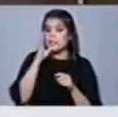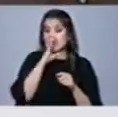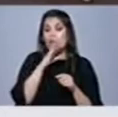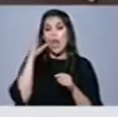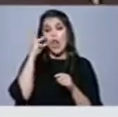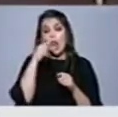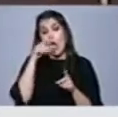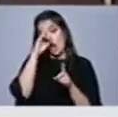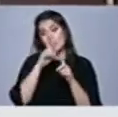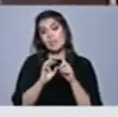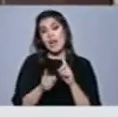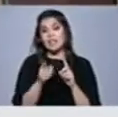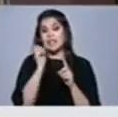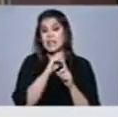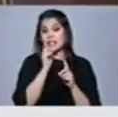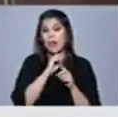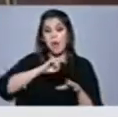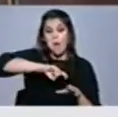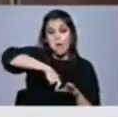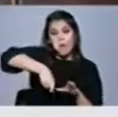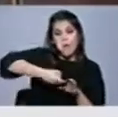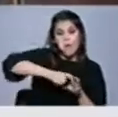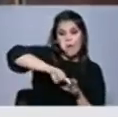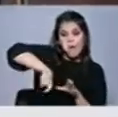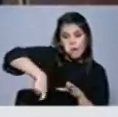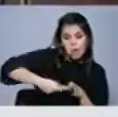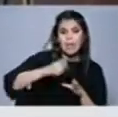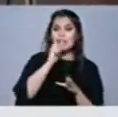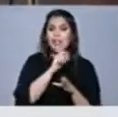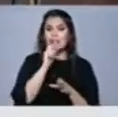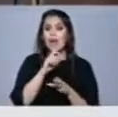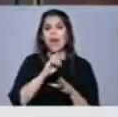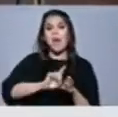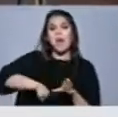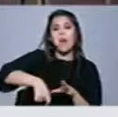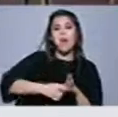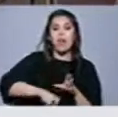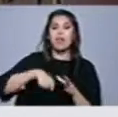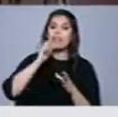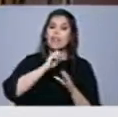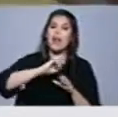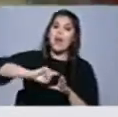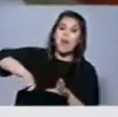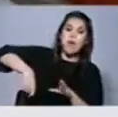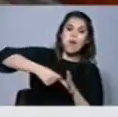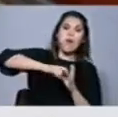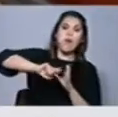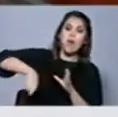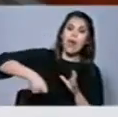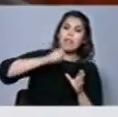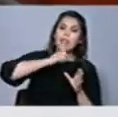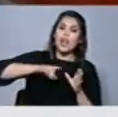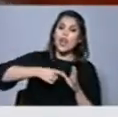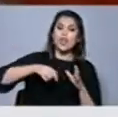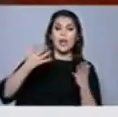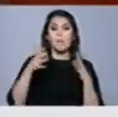O que vamos fazer aqui é, colocando o gancho da batedeira, deixar que a batedeira comece a mexer a massa, no fundo fazer o que nós faríamos à